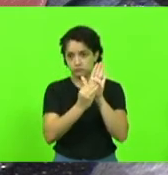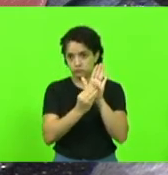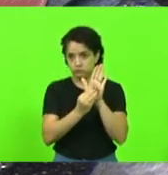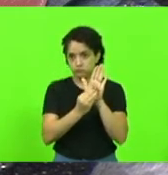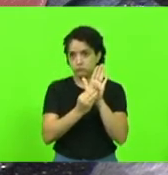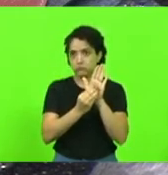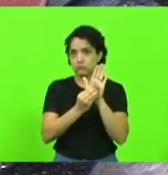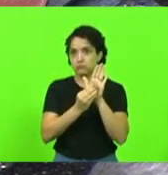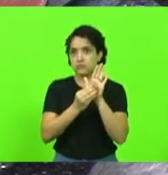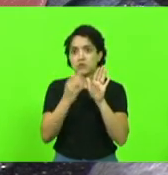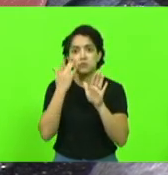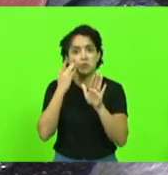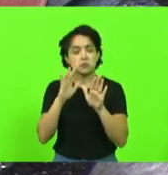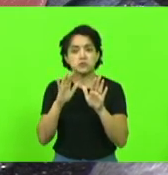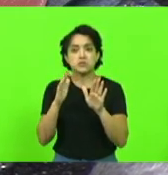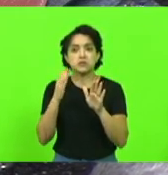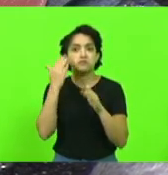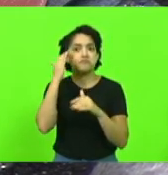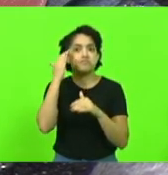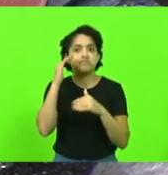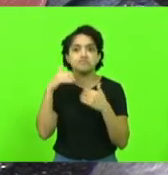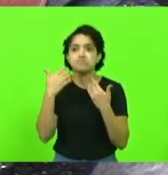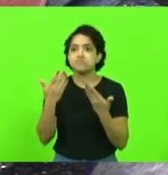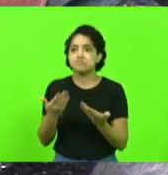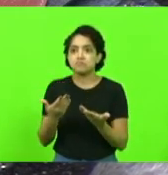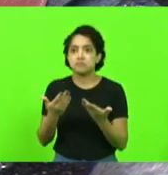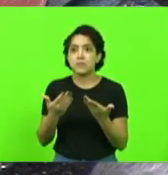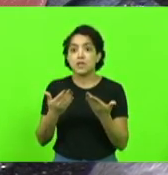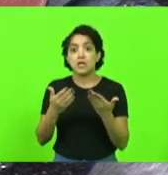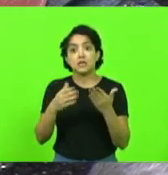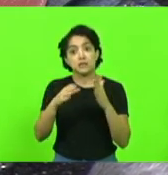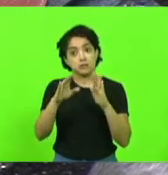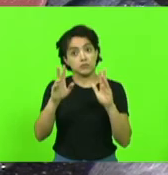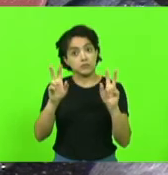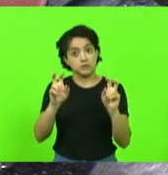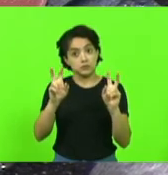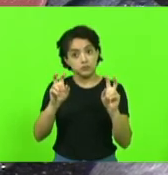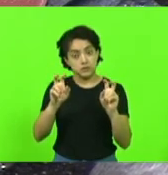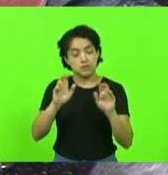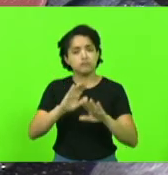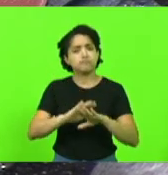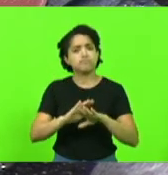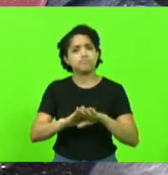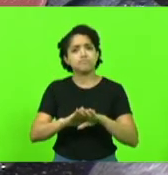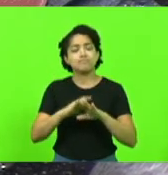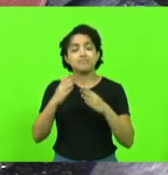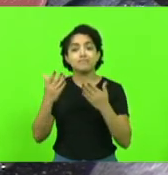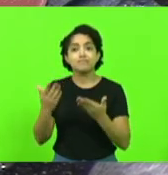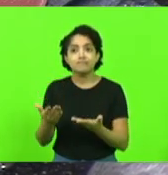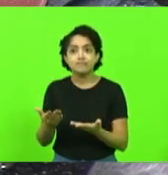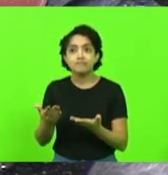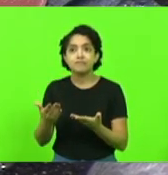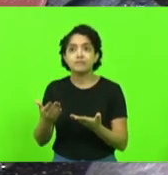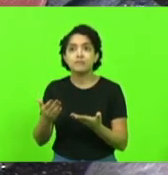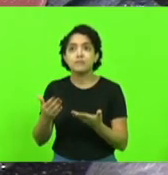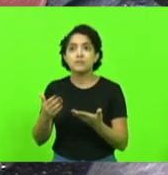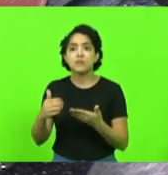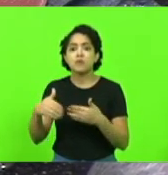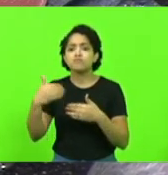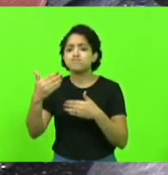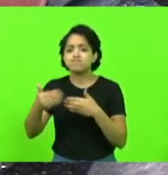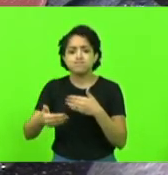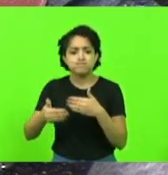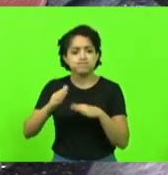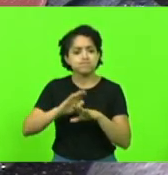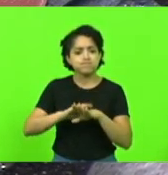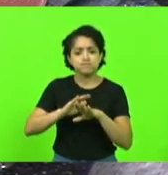a insistência dos deputados de esquerda, porque essa é uma pauta ideológica, mas eu não consigo entender, fora do espectro ideológico, por